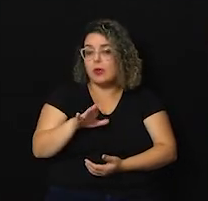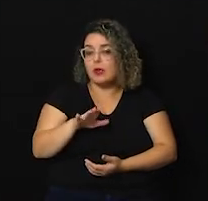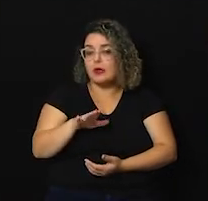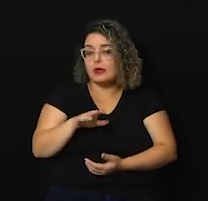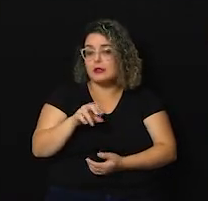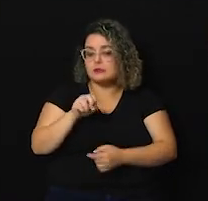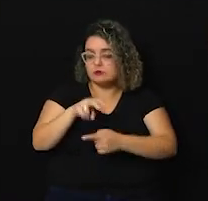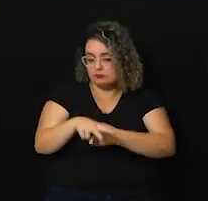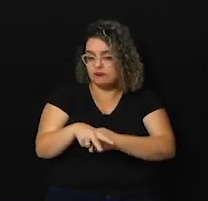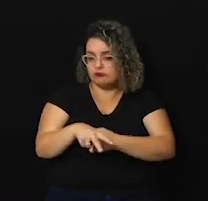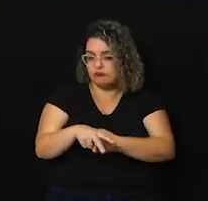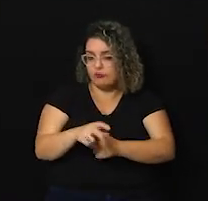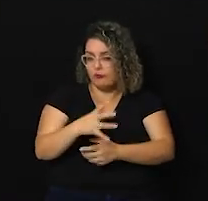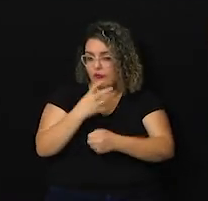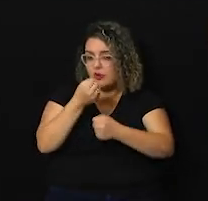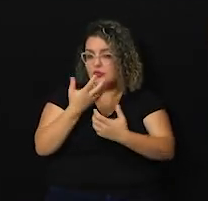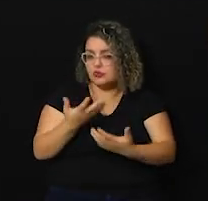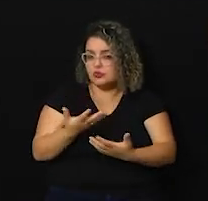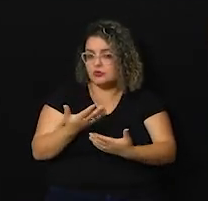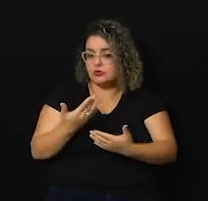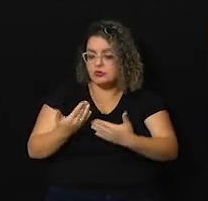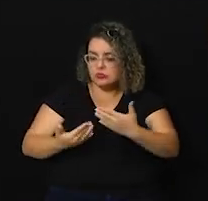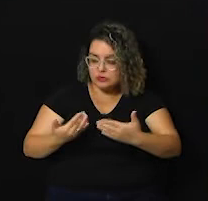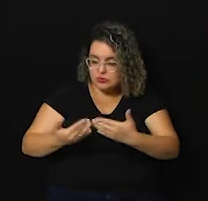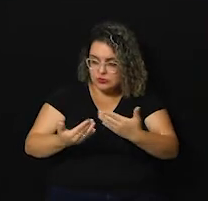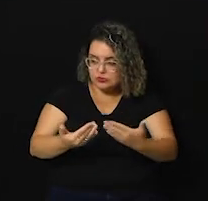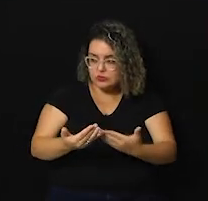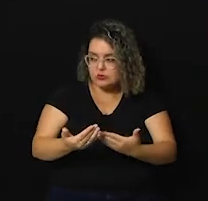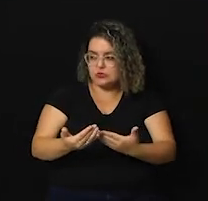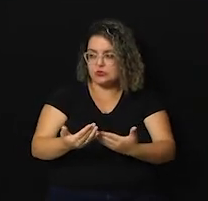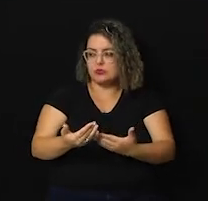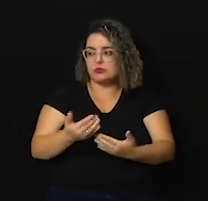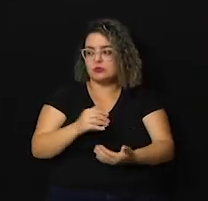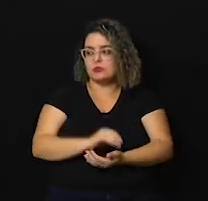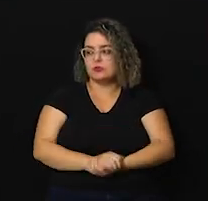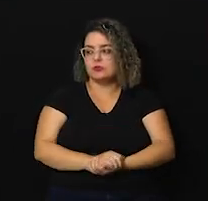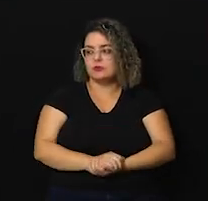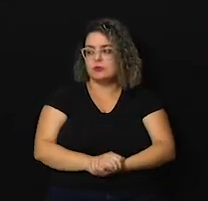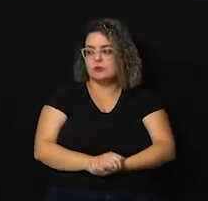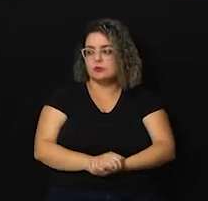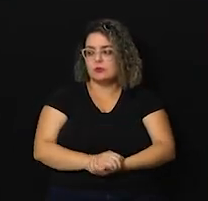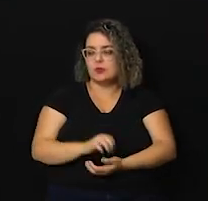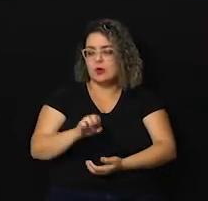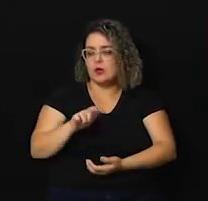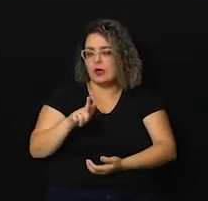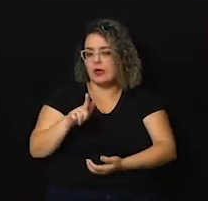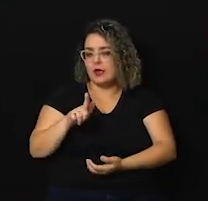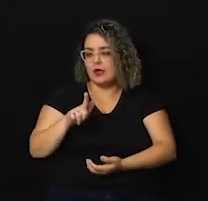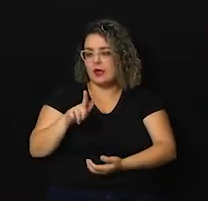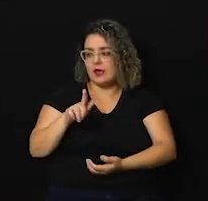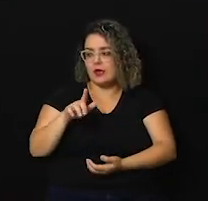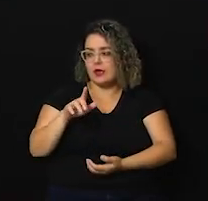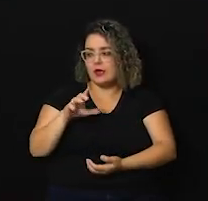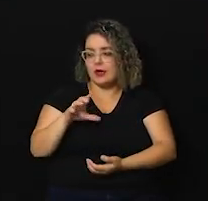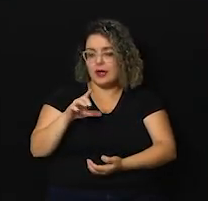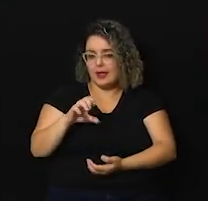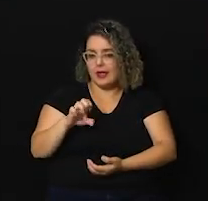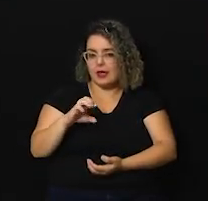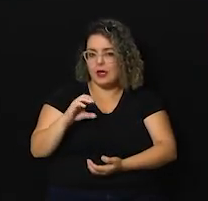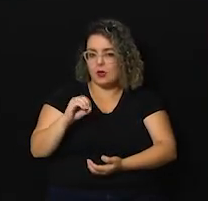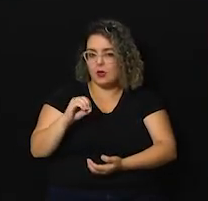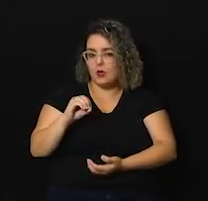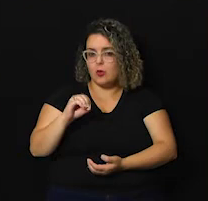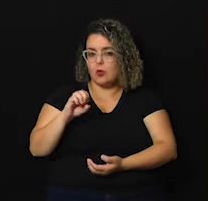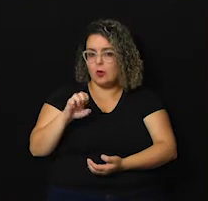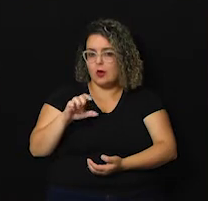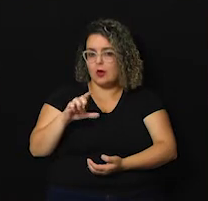tóxicas. Eles são parte do processo dos princípios agroecológicos. O princípio agroecológico trabalha com a questão de você